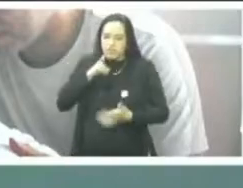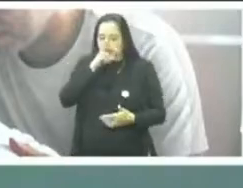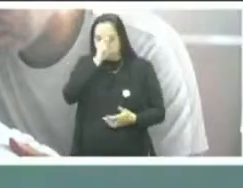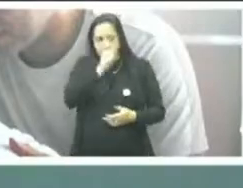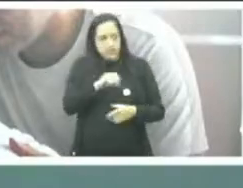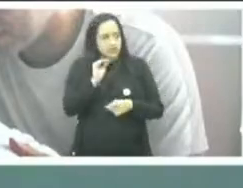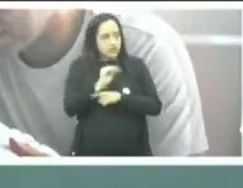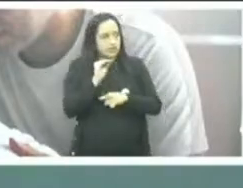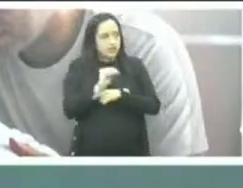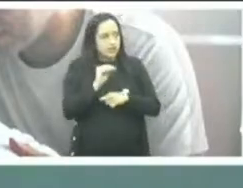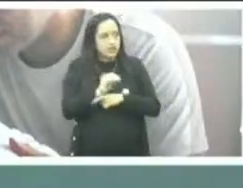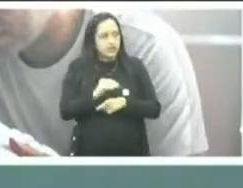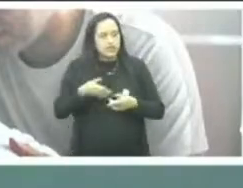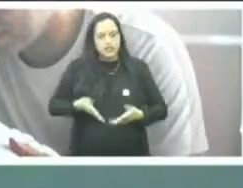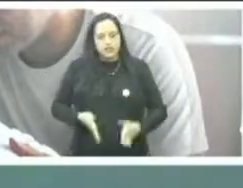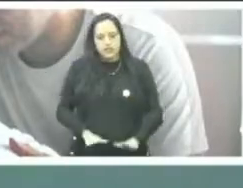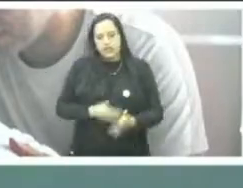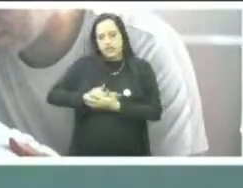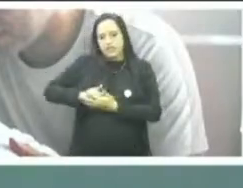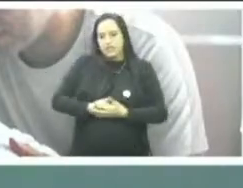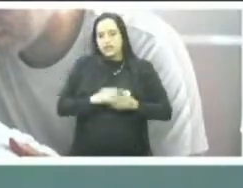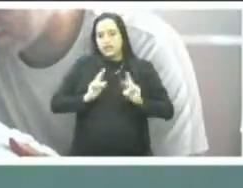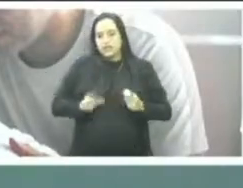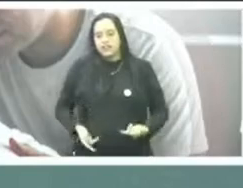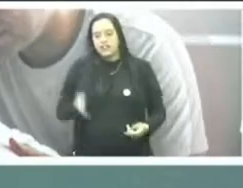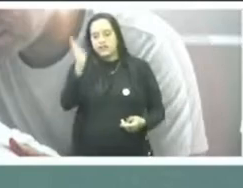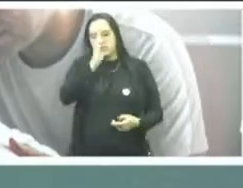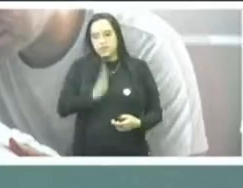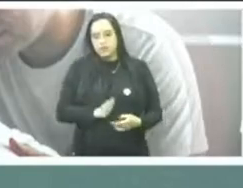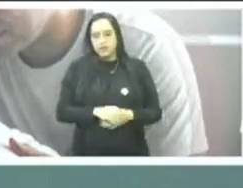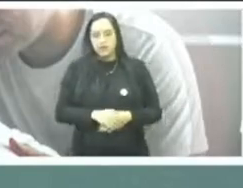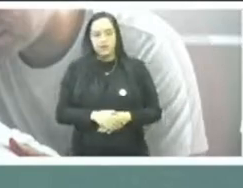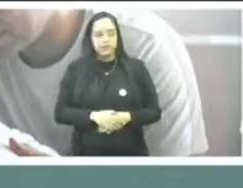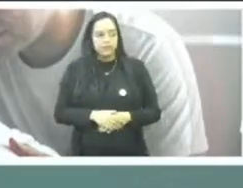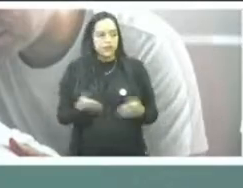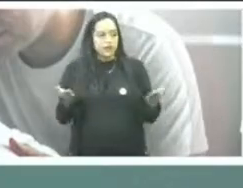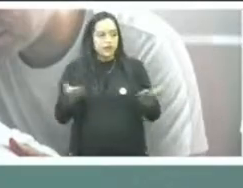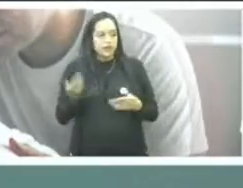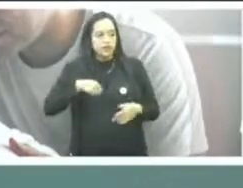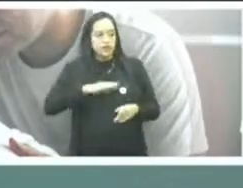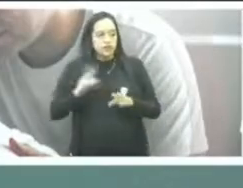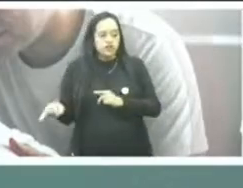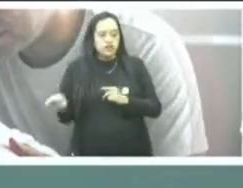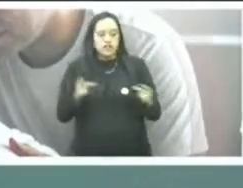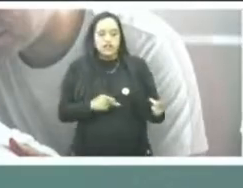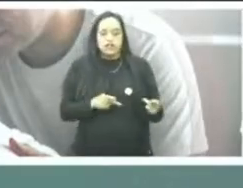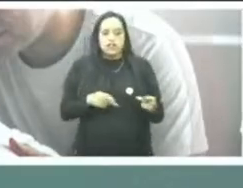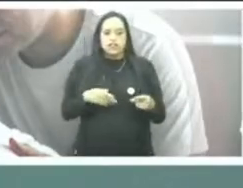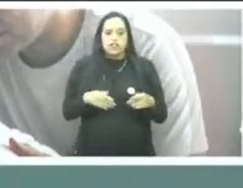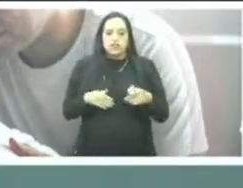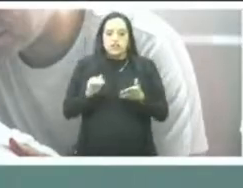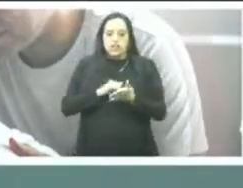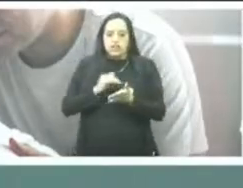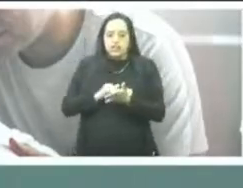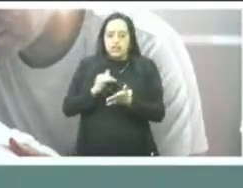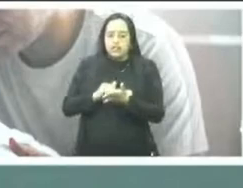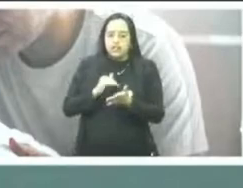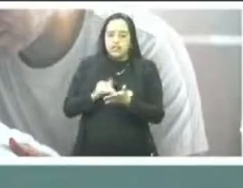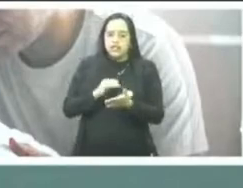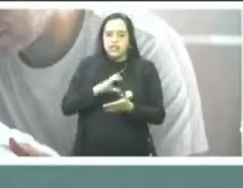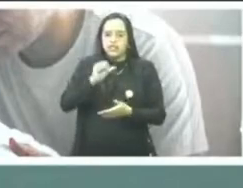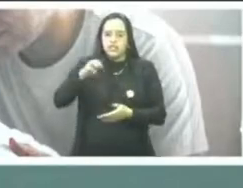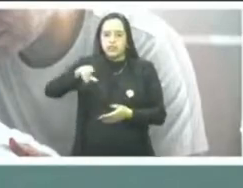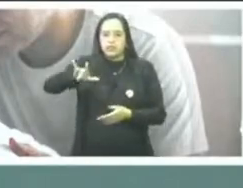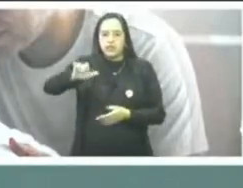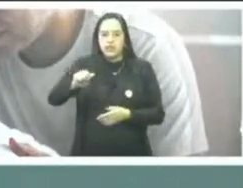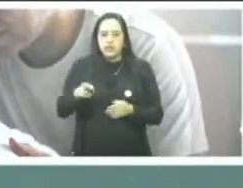cuidado neonatal humanizado no Brasil. E agora, nós convidamos a assessora técnica Camila Freire, representando